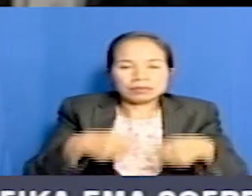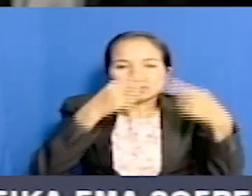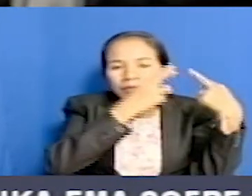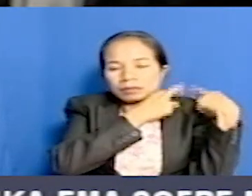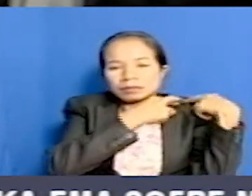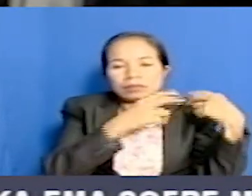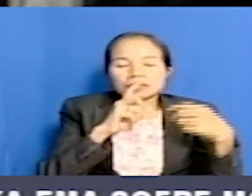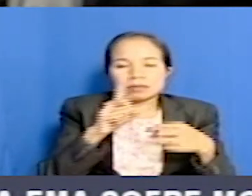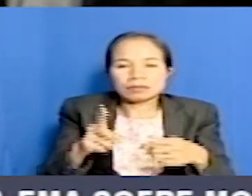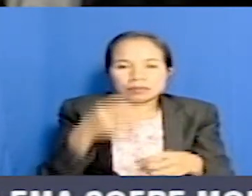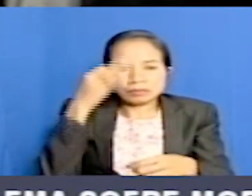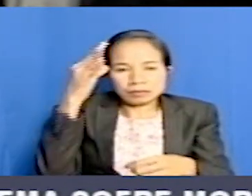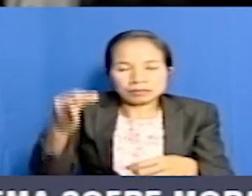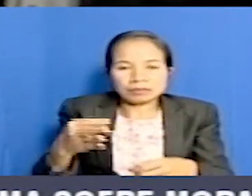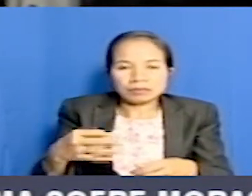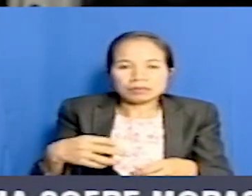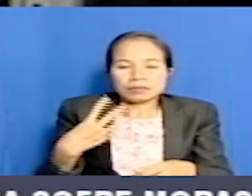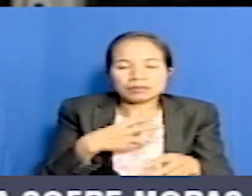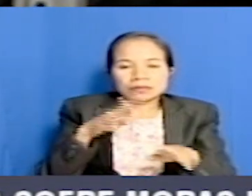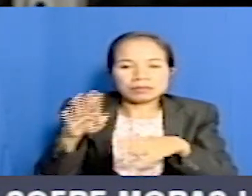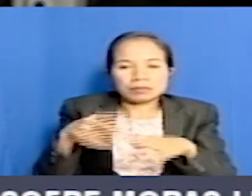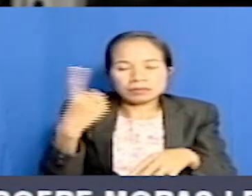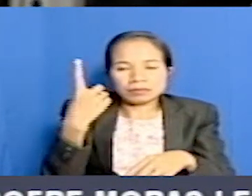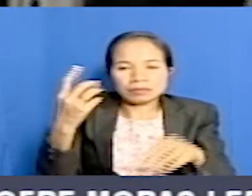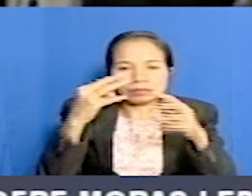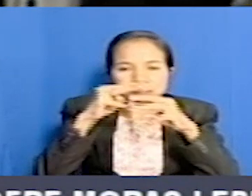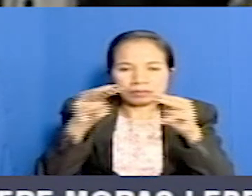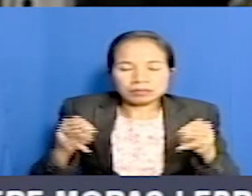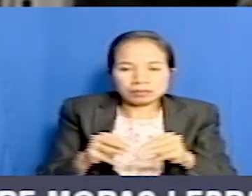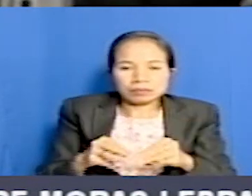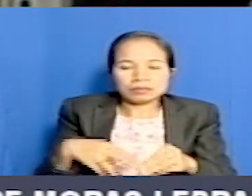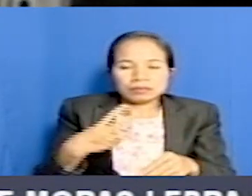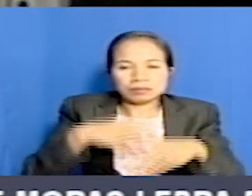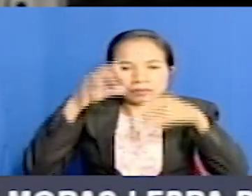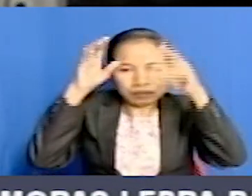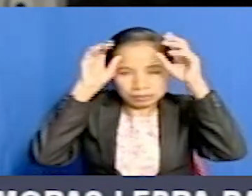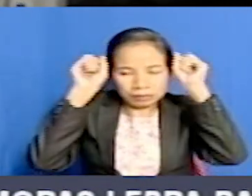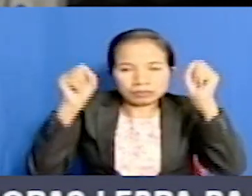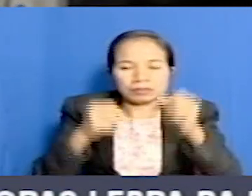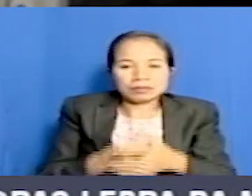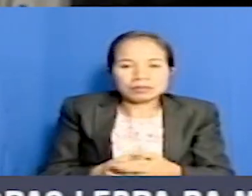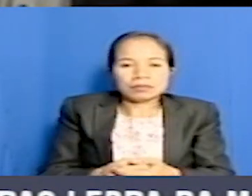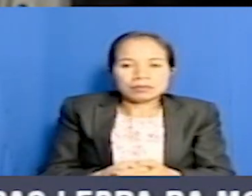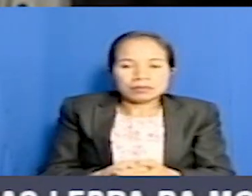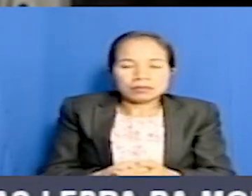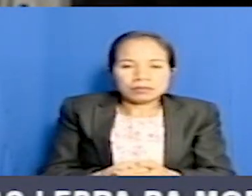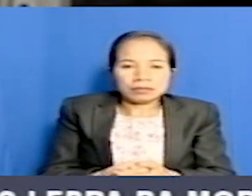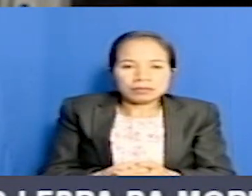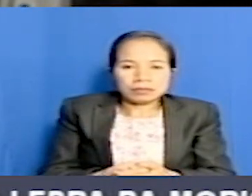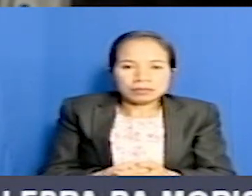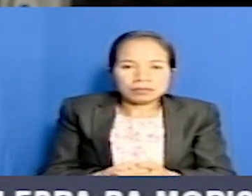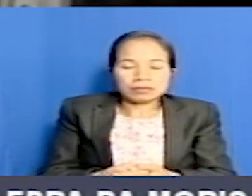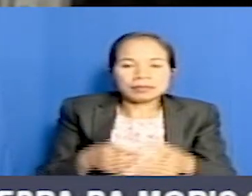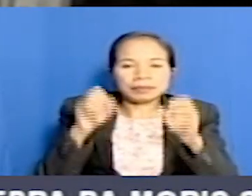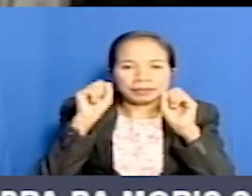de ona ami ba oi nam se ami hakatan ba município amni presidente rasik se ba pose tan 13 município para